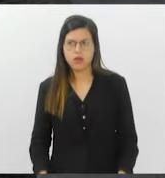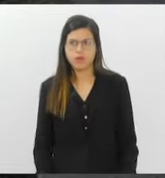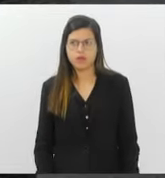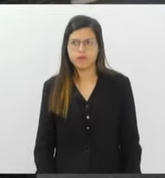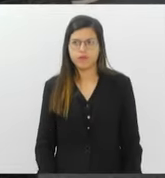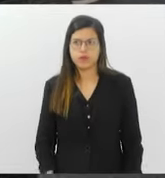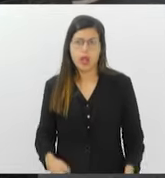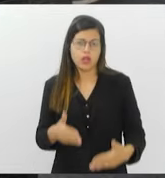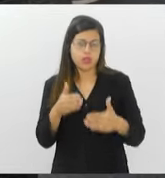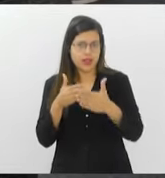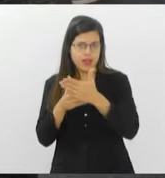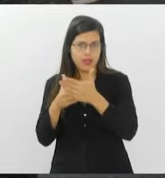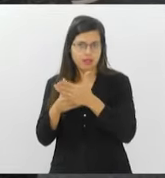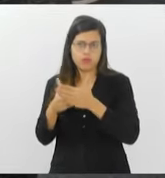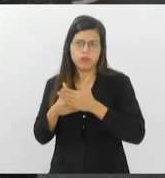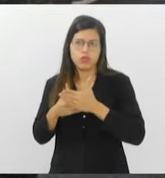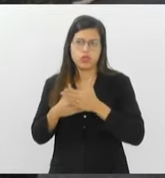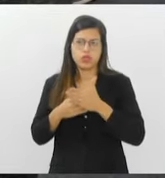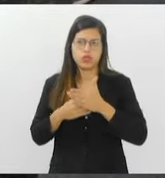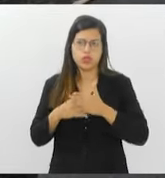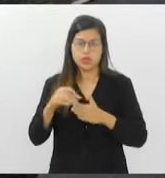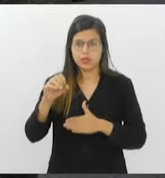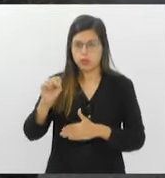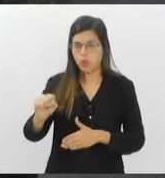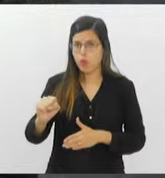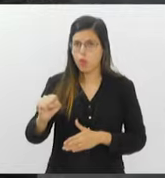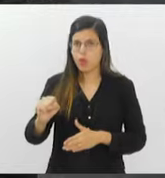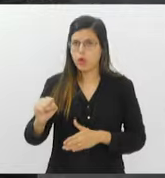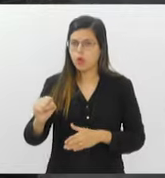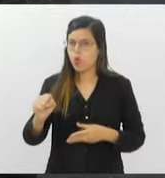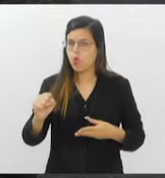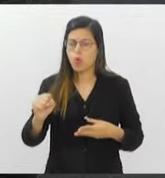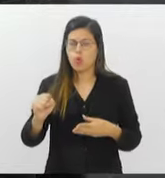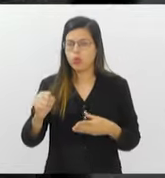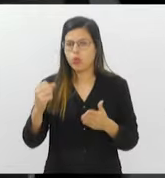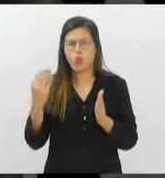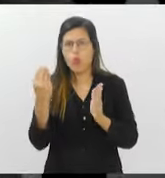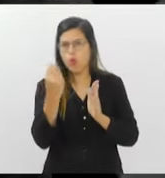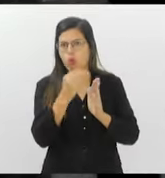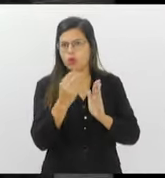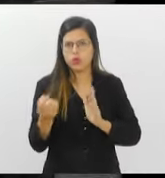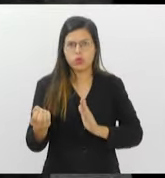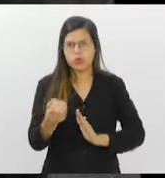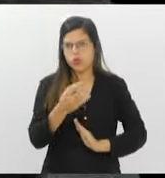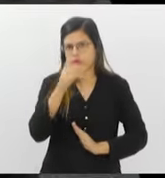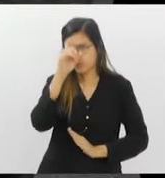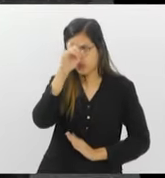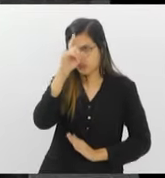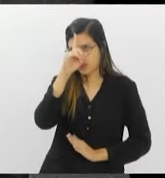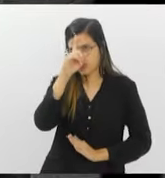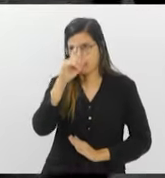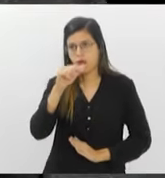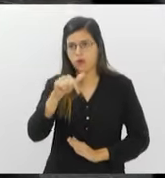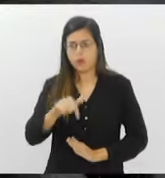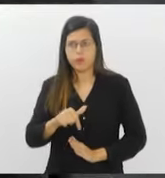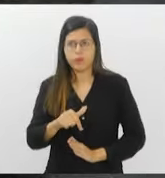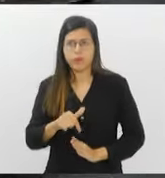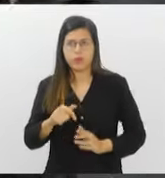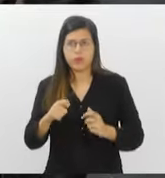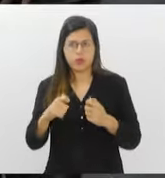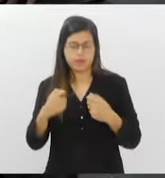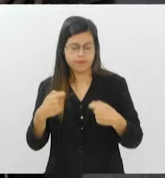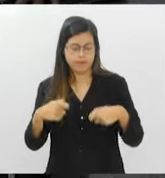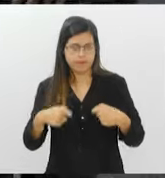esse limite dessas 8 e não acrescente novos hospitais. A grande demanda,